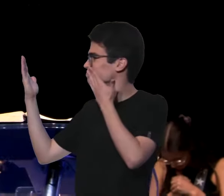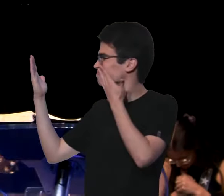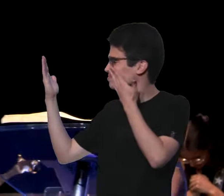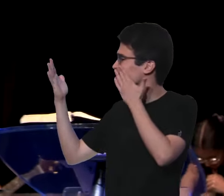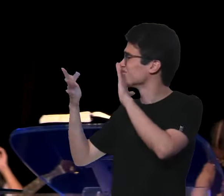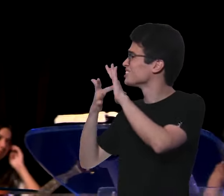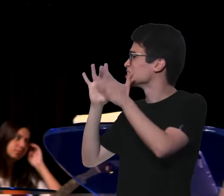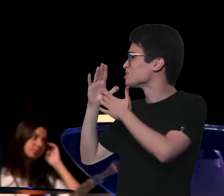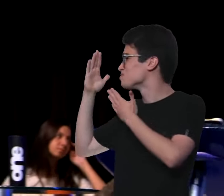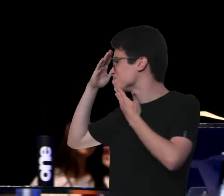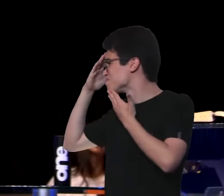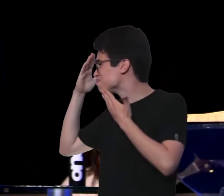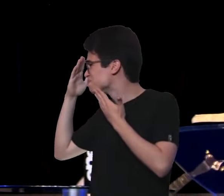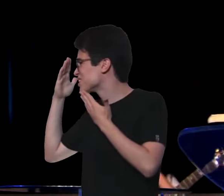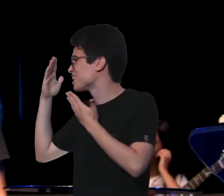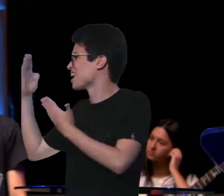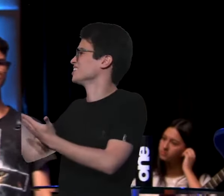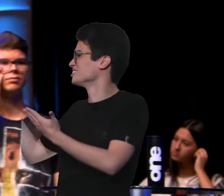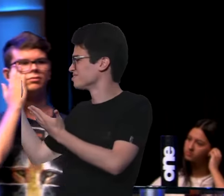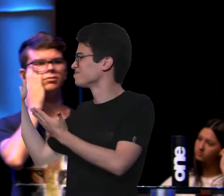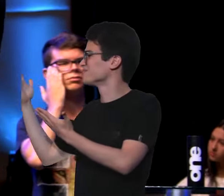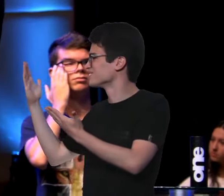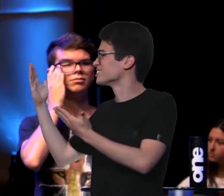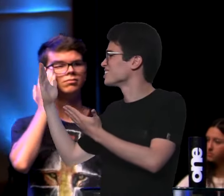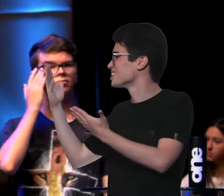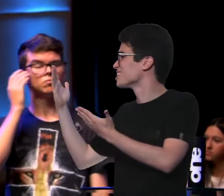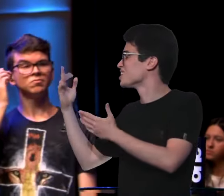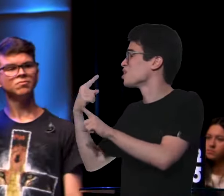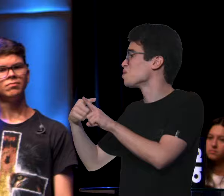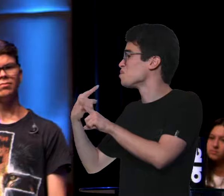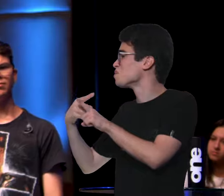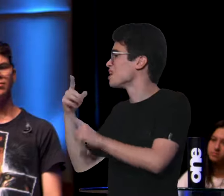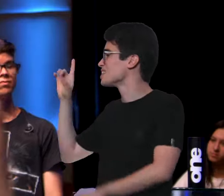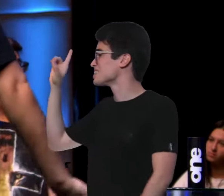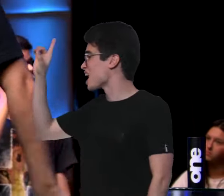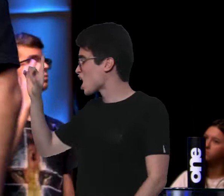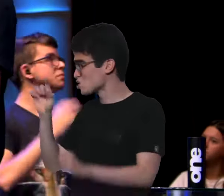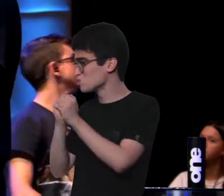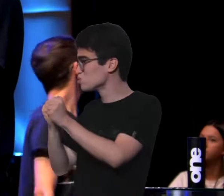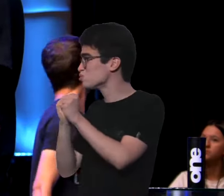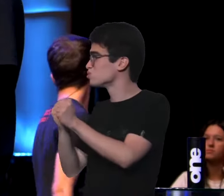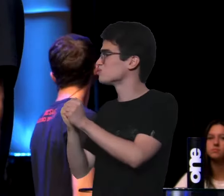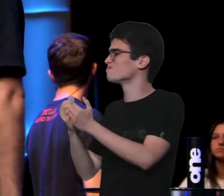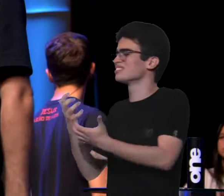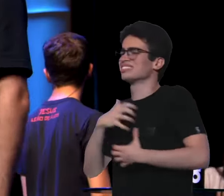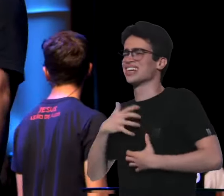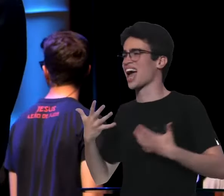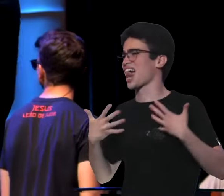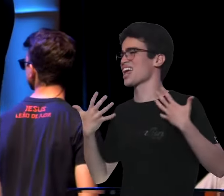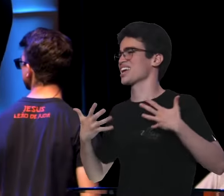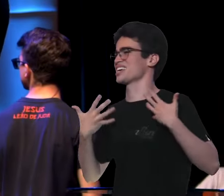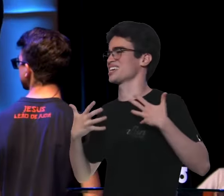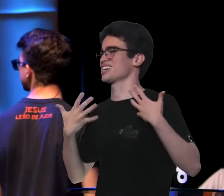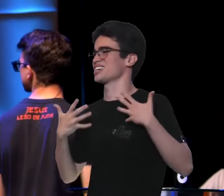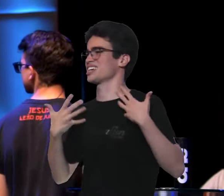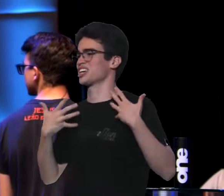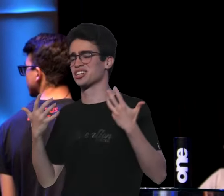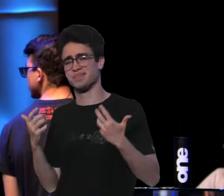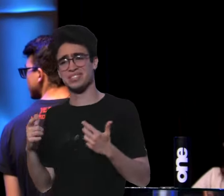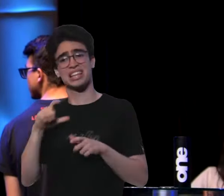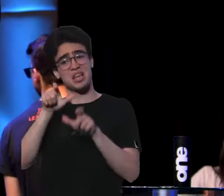Muito obrigado, Deus, porque nós podemos nos alegrar na sua presença. Tem pessoas aqui que